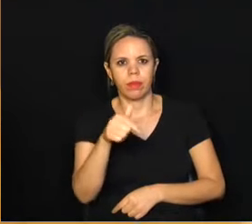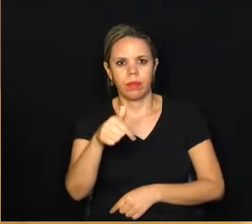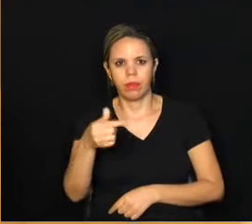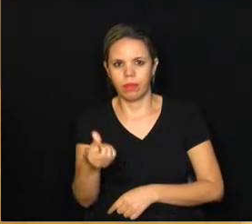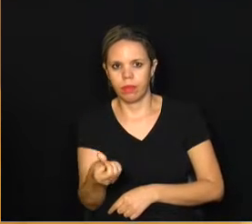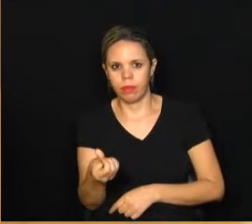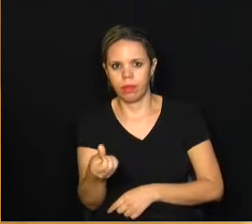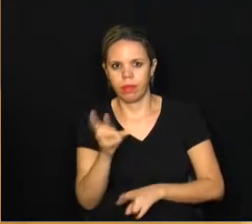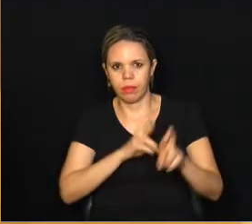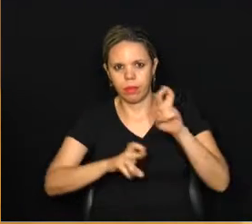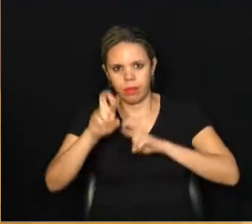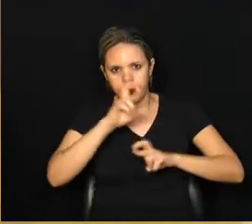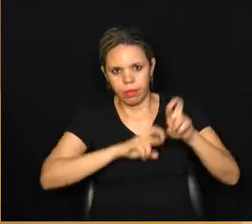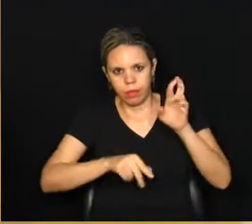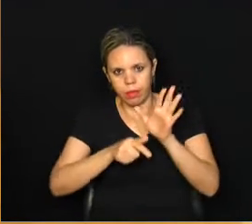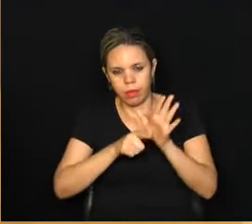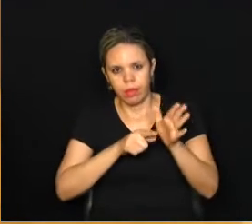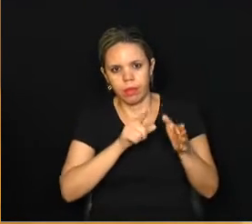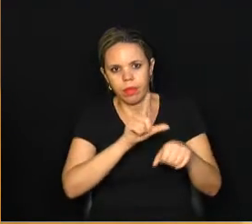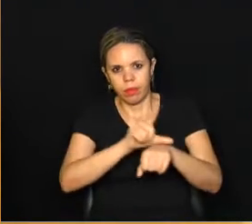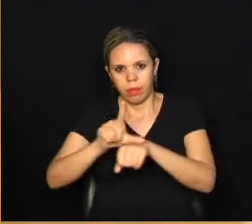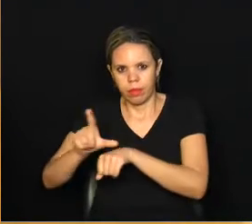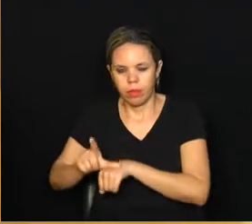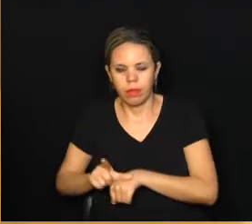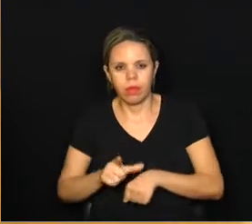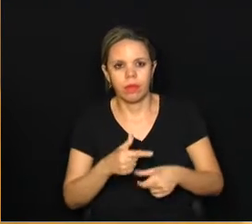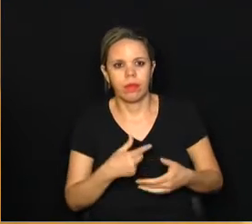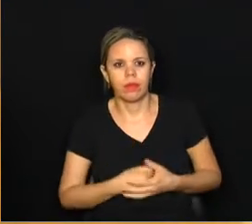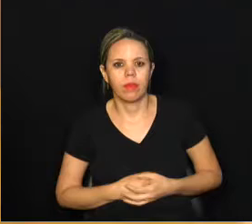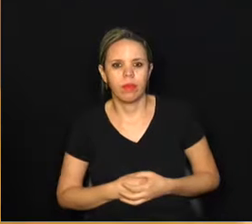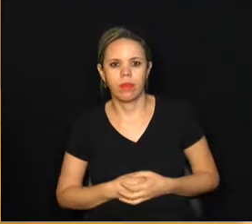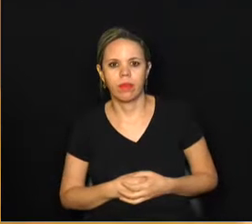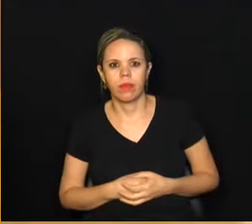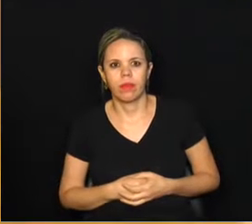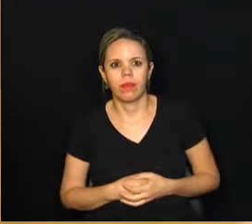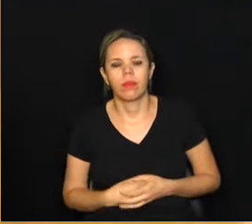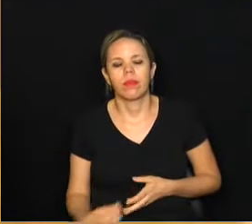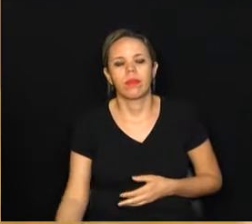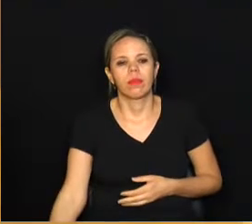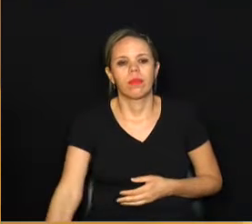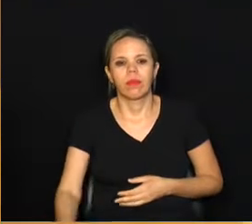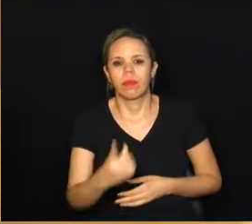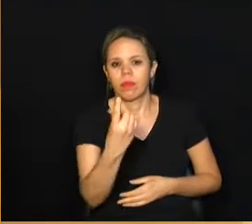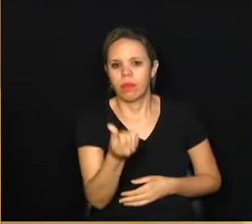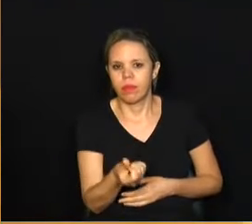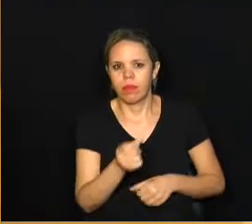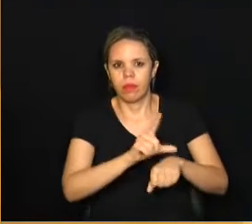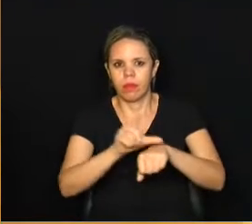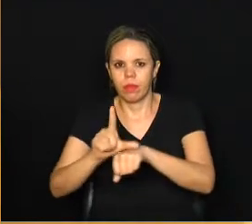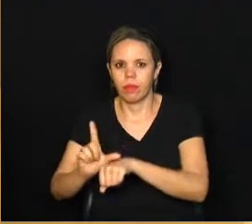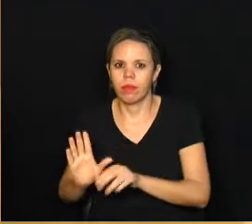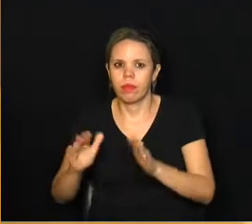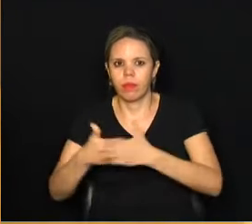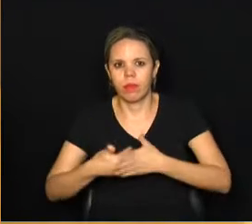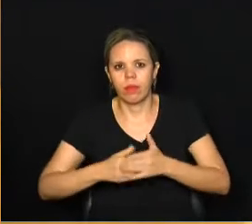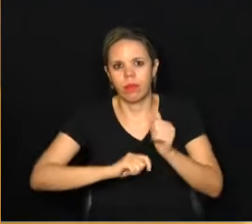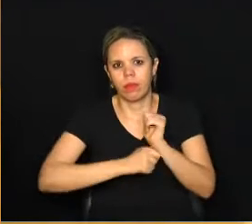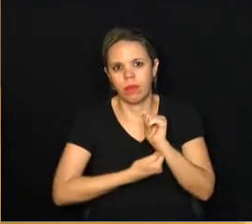3.476 fiscalizações em estabelecimentos comerciais. Desses, 16 estabelecimentos foram